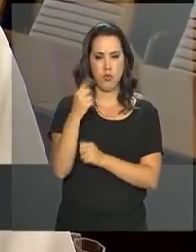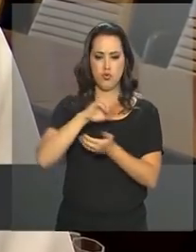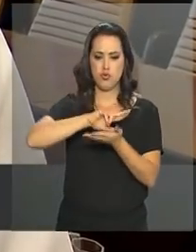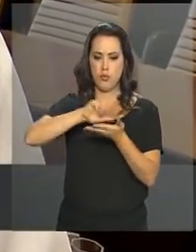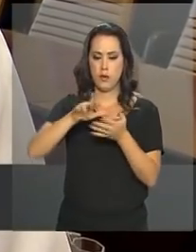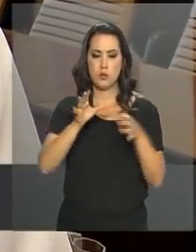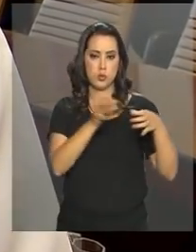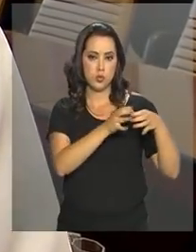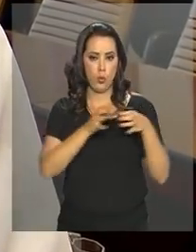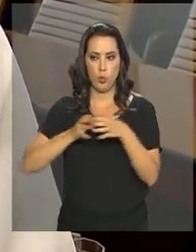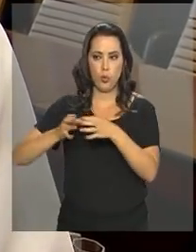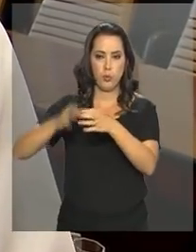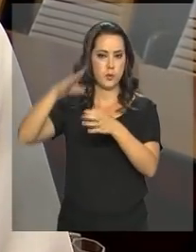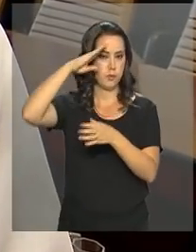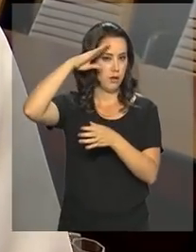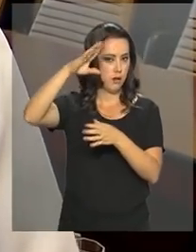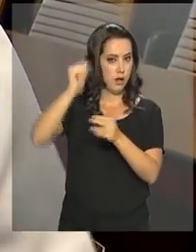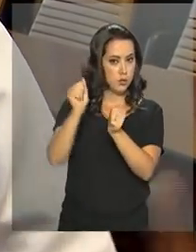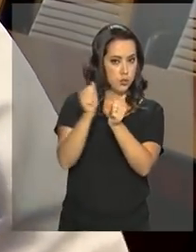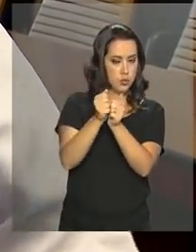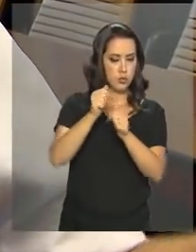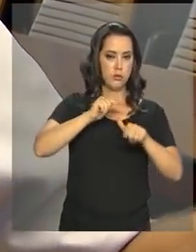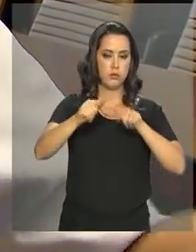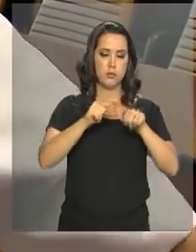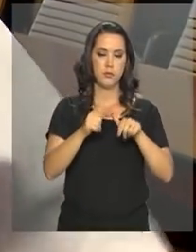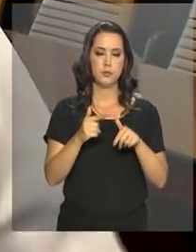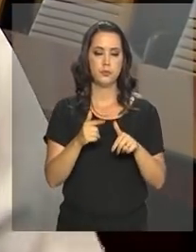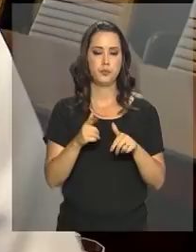Armada participando,